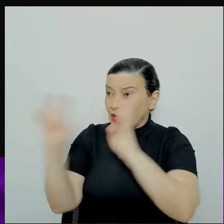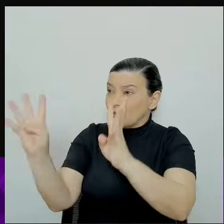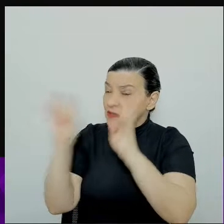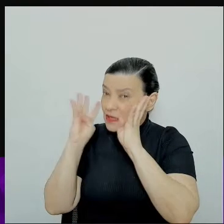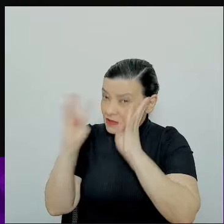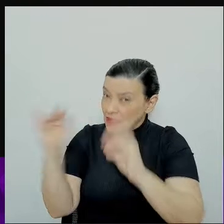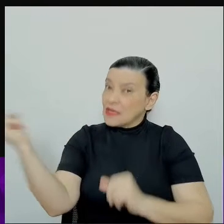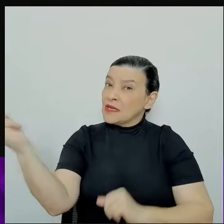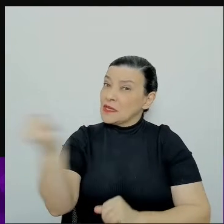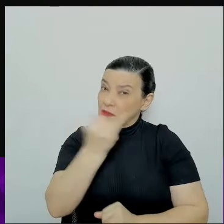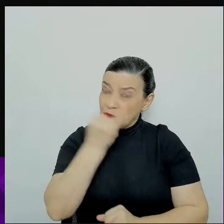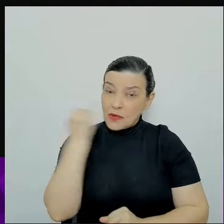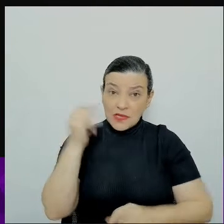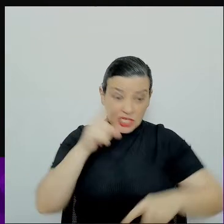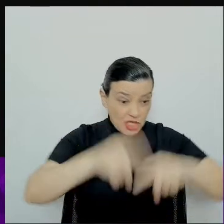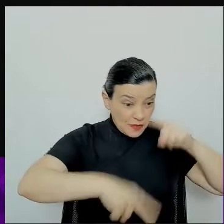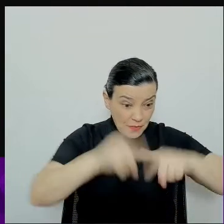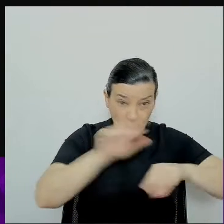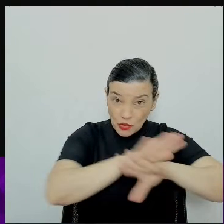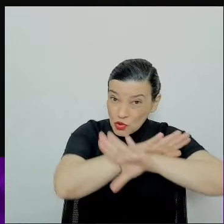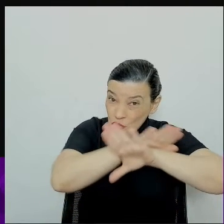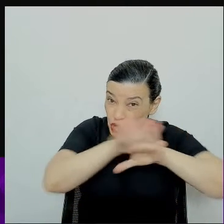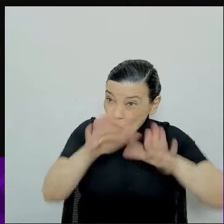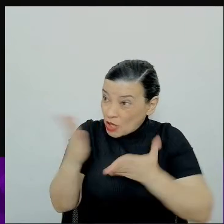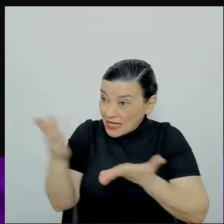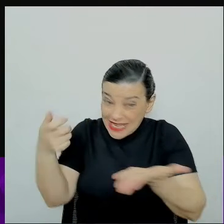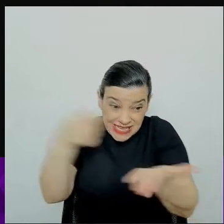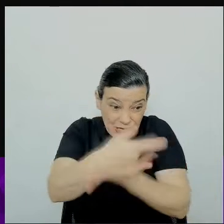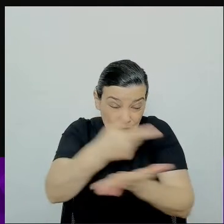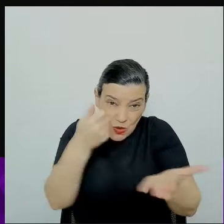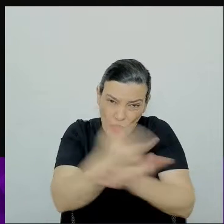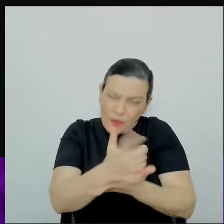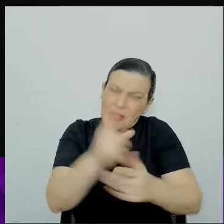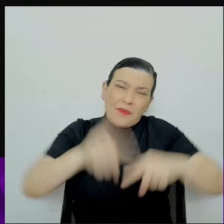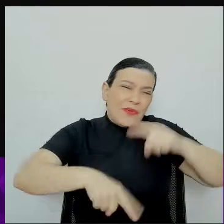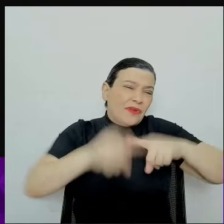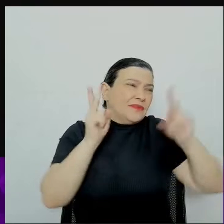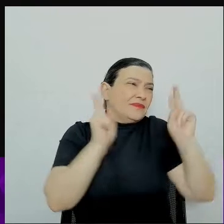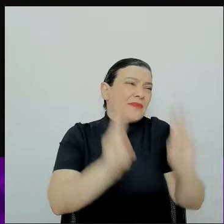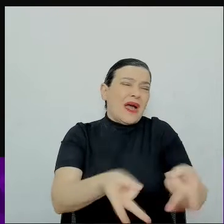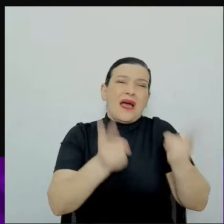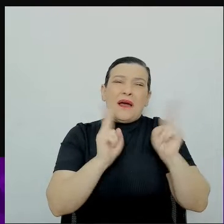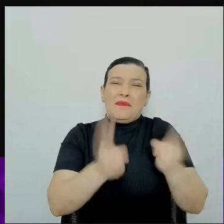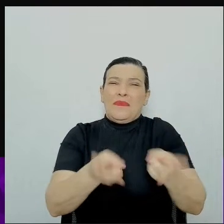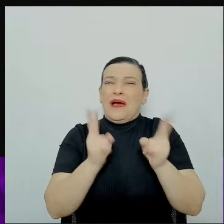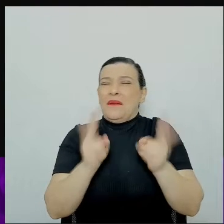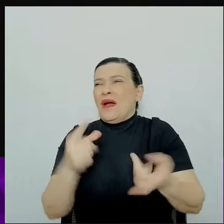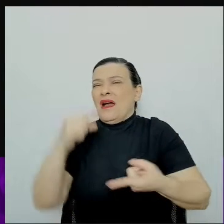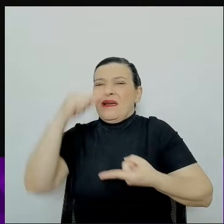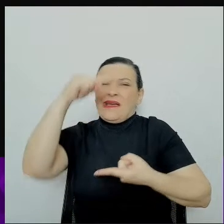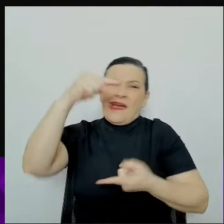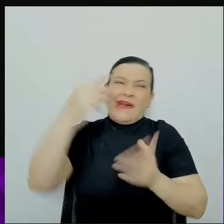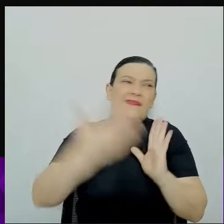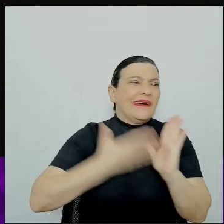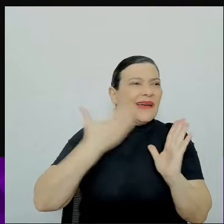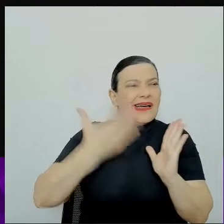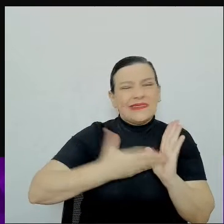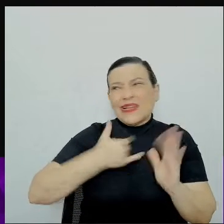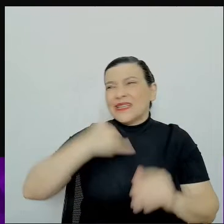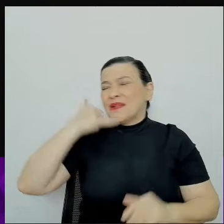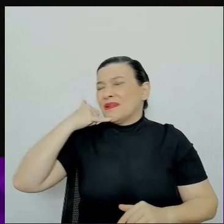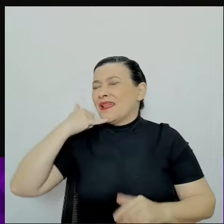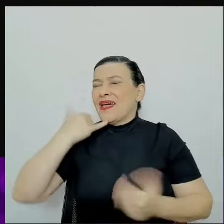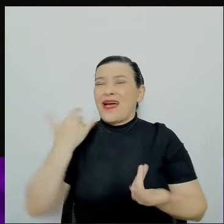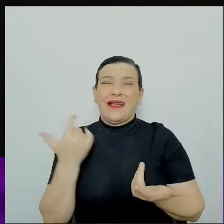patamar do produto. Produto sempre vai existir, gente. A gente tem um monte de produto, ó, uma garrafa, um caderno, um celular, a gente tem